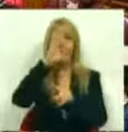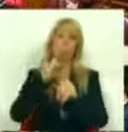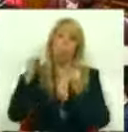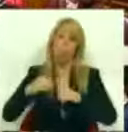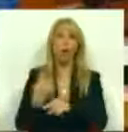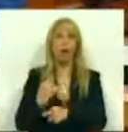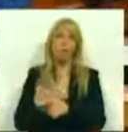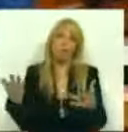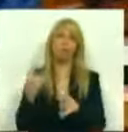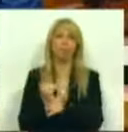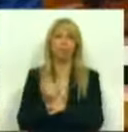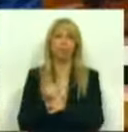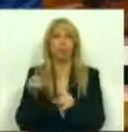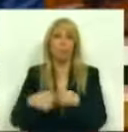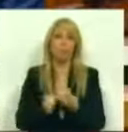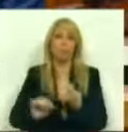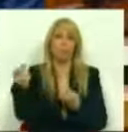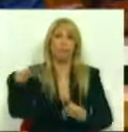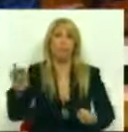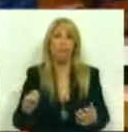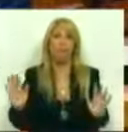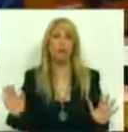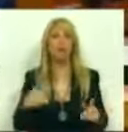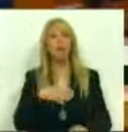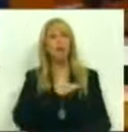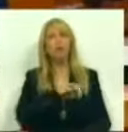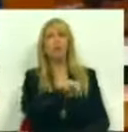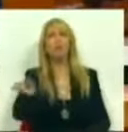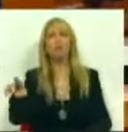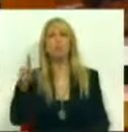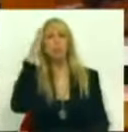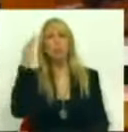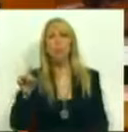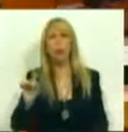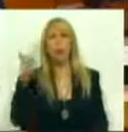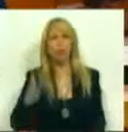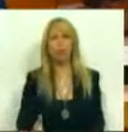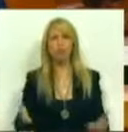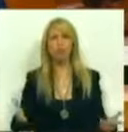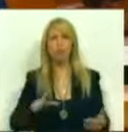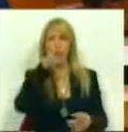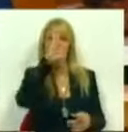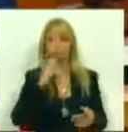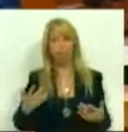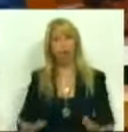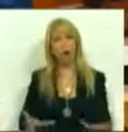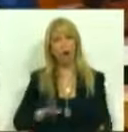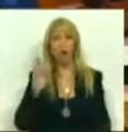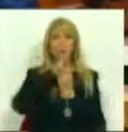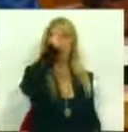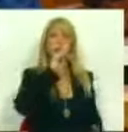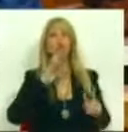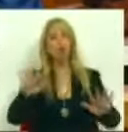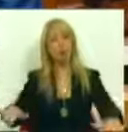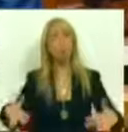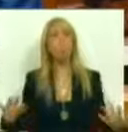ser socialista. E os senhores não acham justo que este Governo e este Primeiro-Ministro possam fazer a